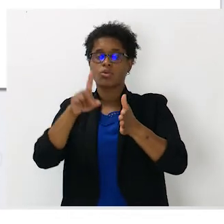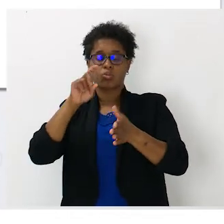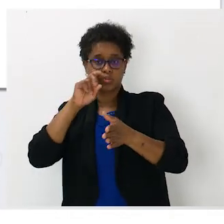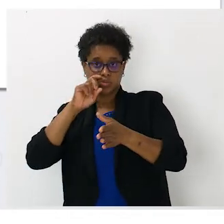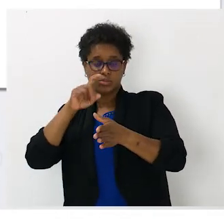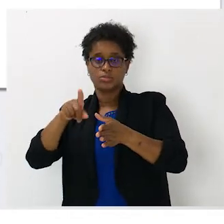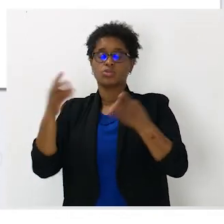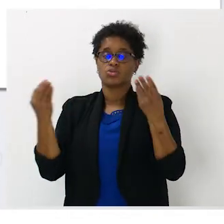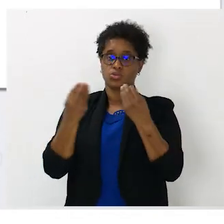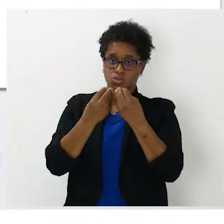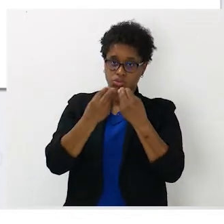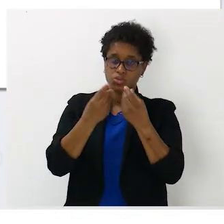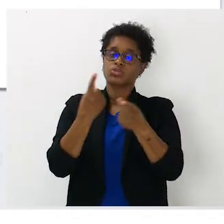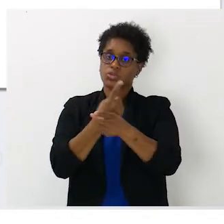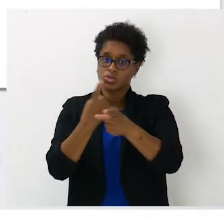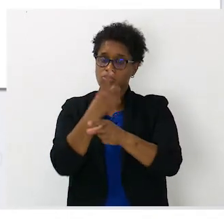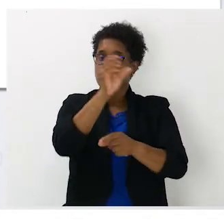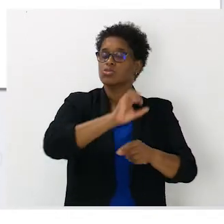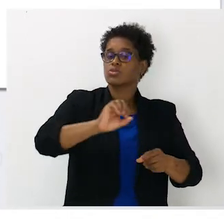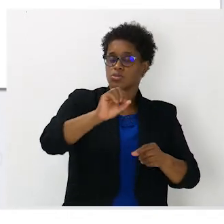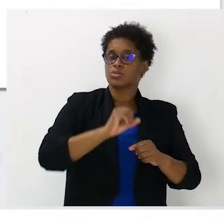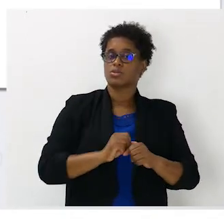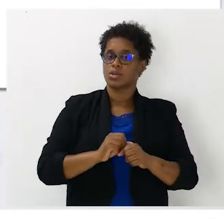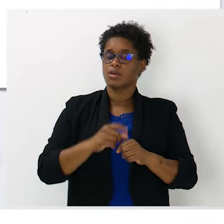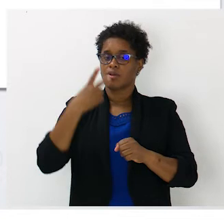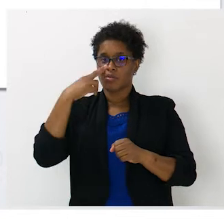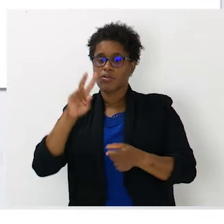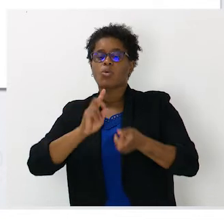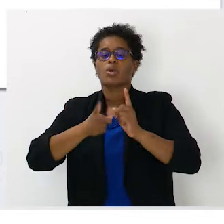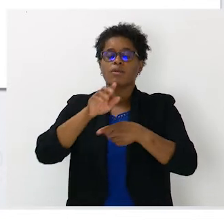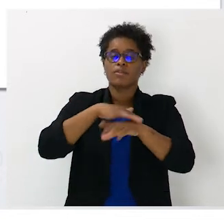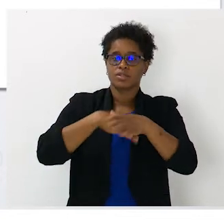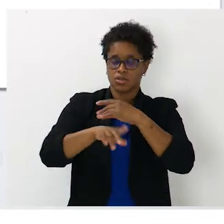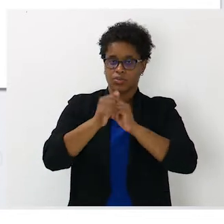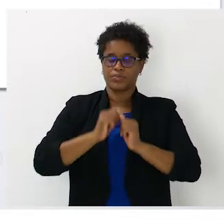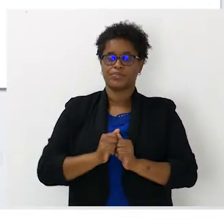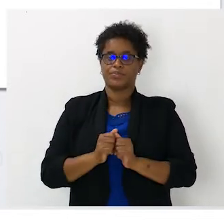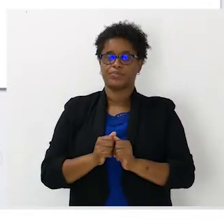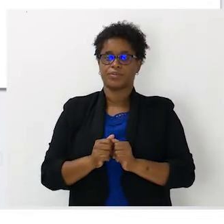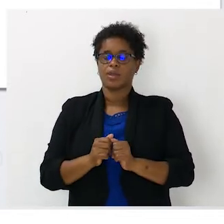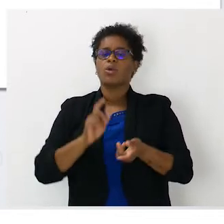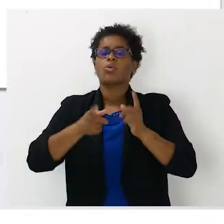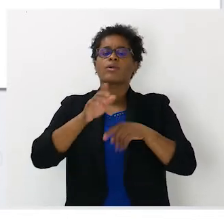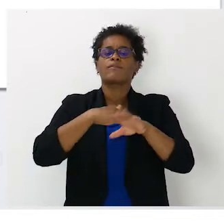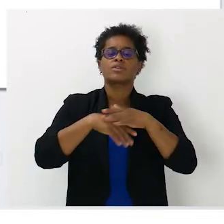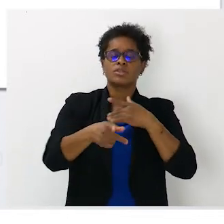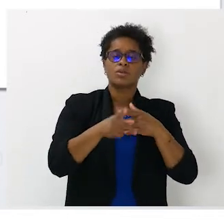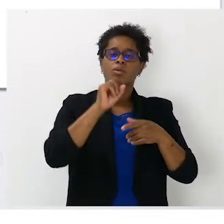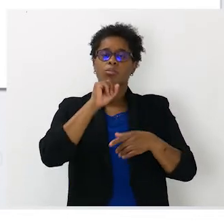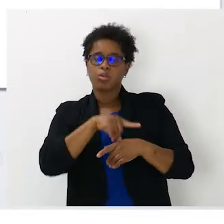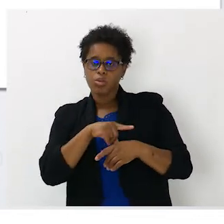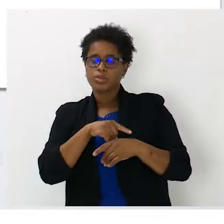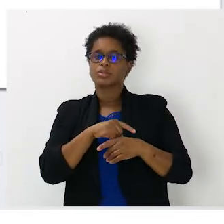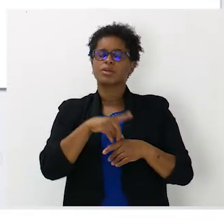conservados, juntamente com os seus pertences. Vamos lá ver o que faziam. O que faziam para